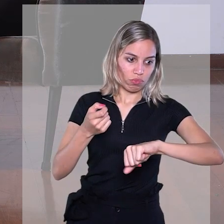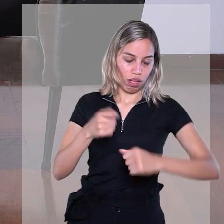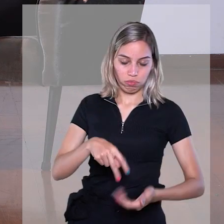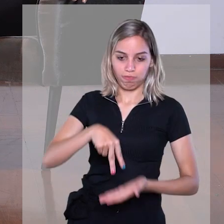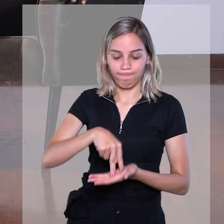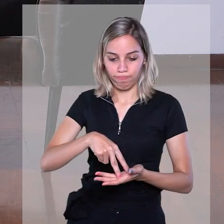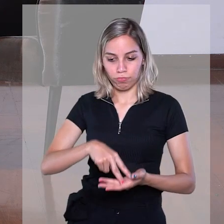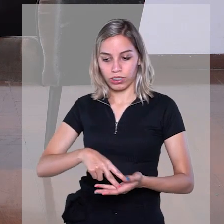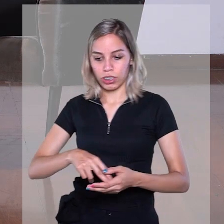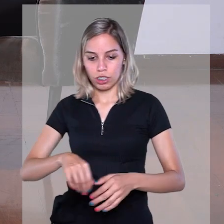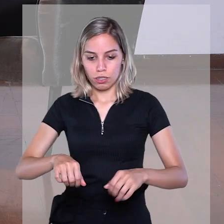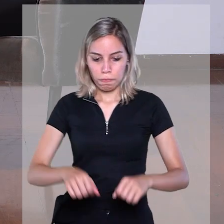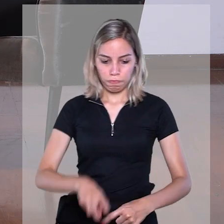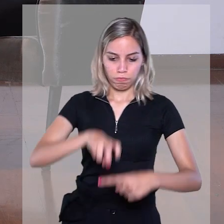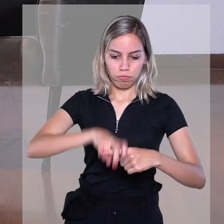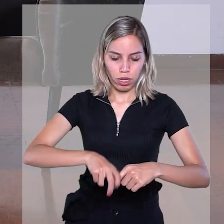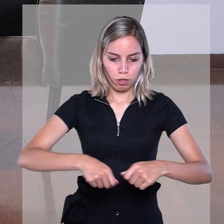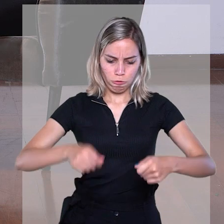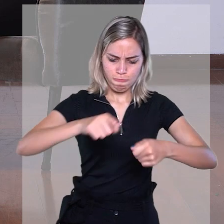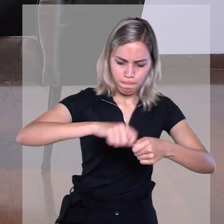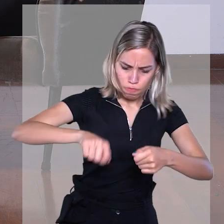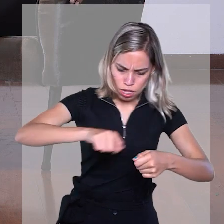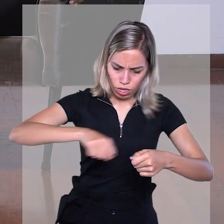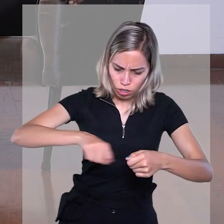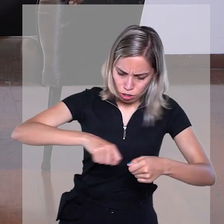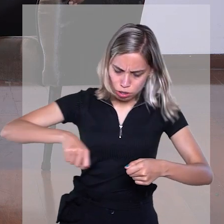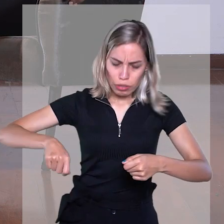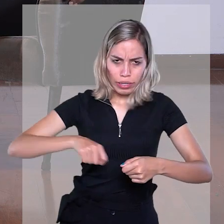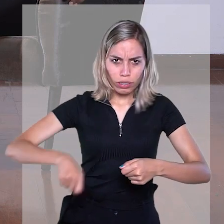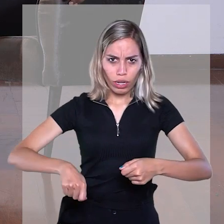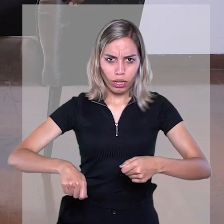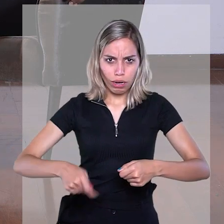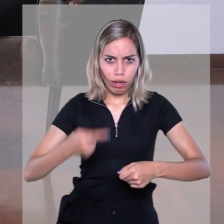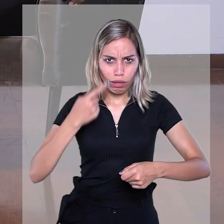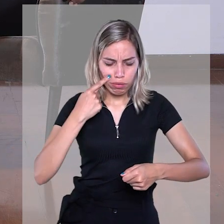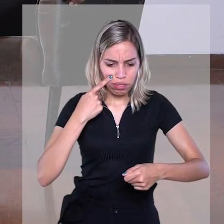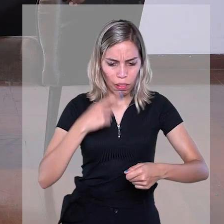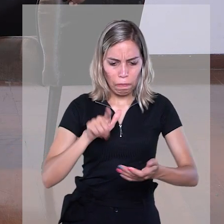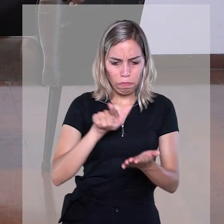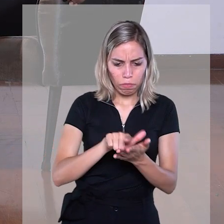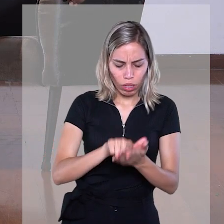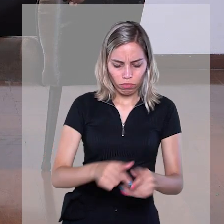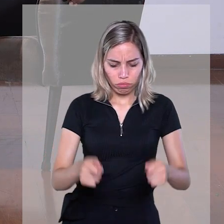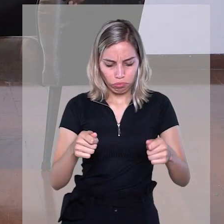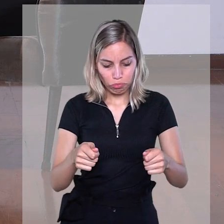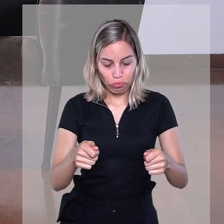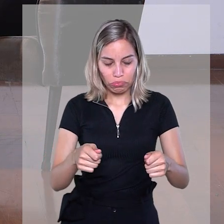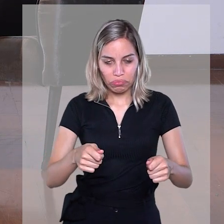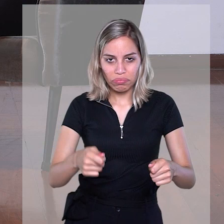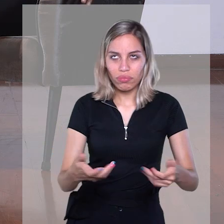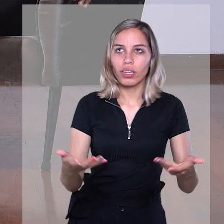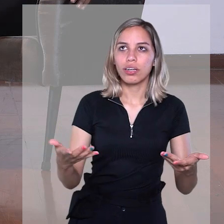bem difícil, 2, 3, 4, em dias mais felizes, 8 laudas, e ficava sem saber a